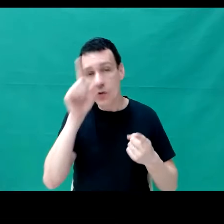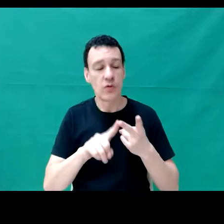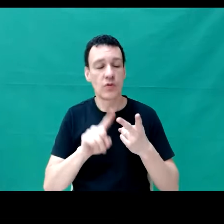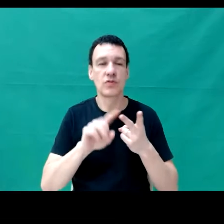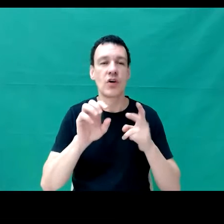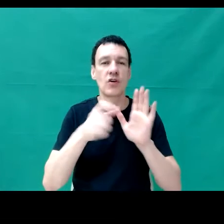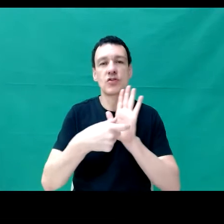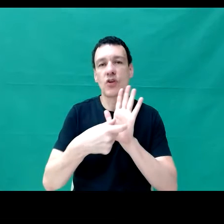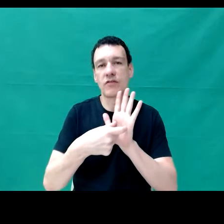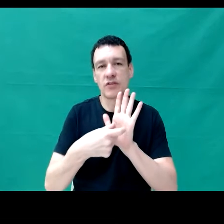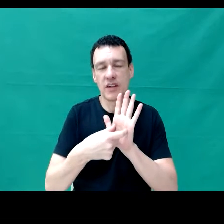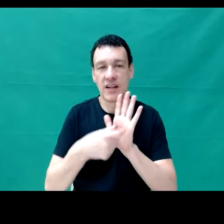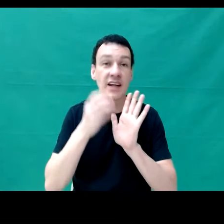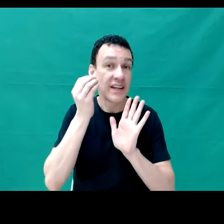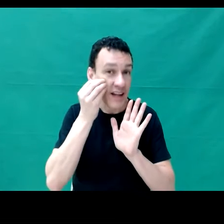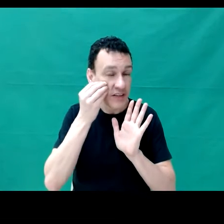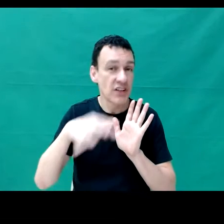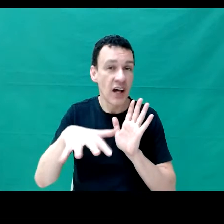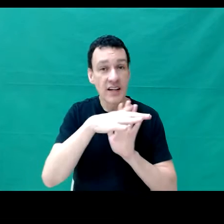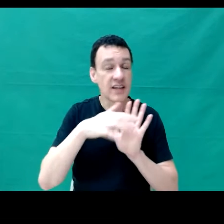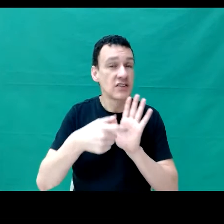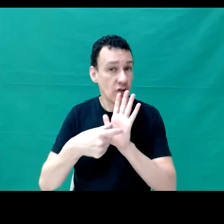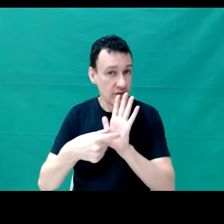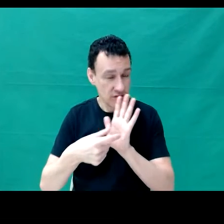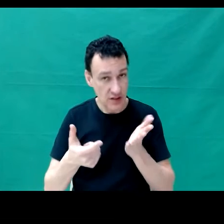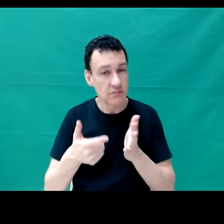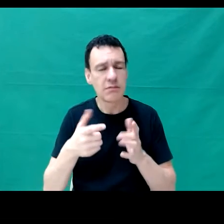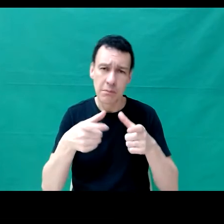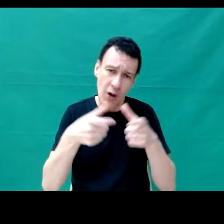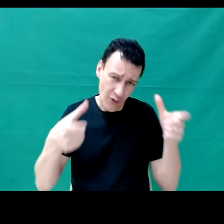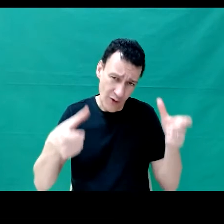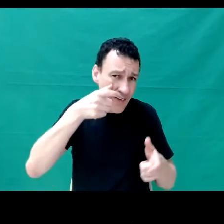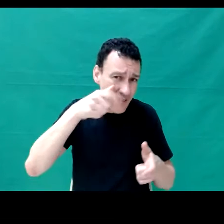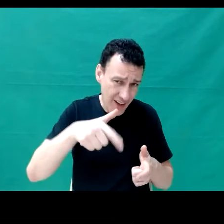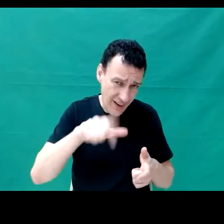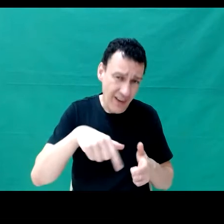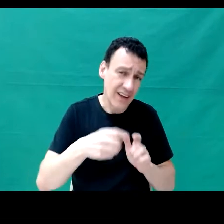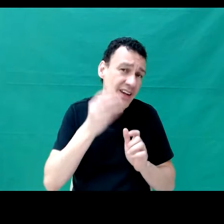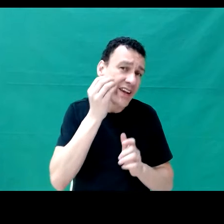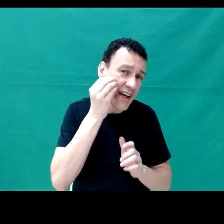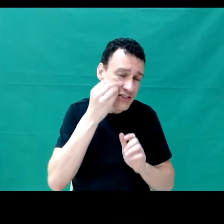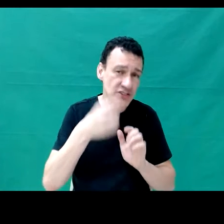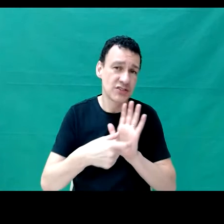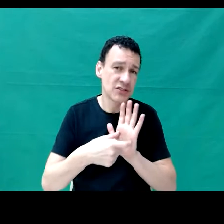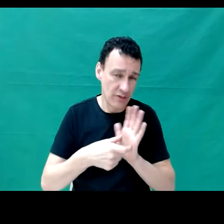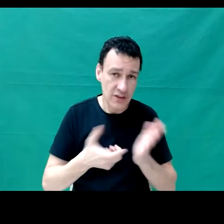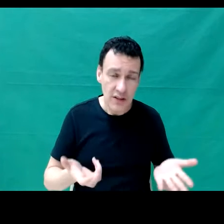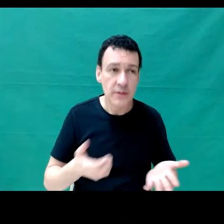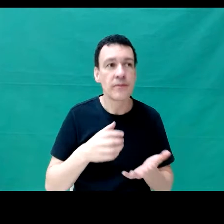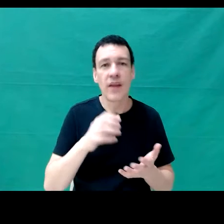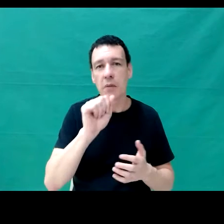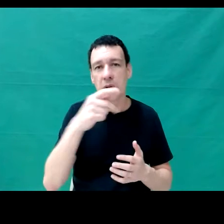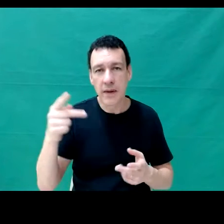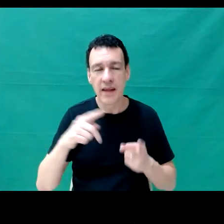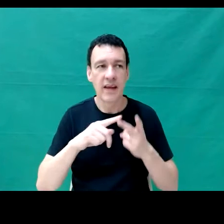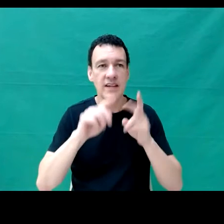área de grande parte das pessoas que estão aqui hoje, né. A gente faz os testes em softwares, né, como aplicativos,